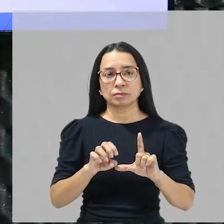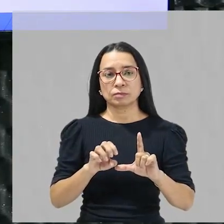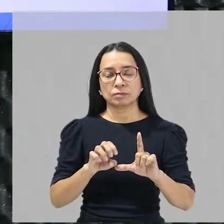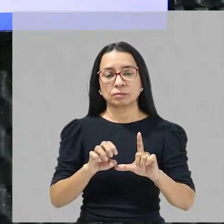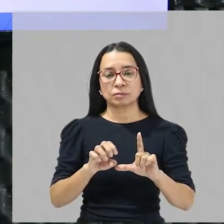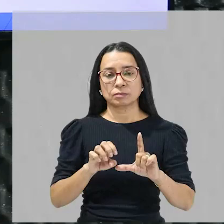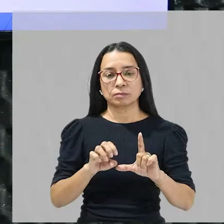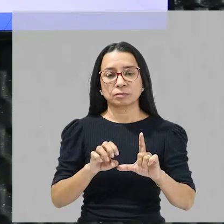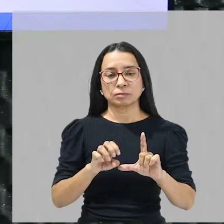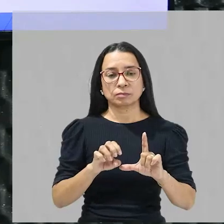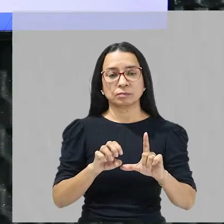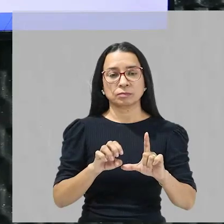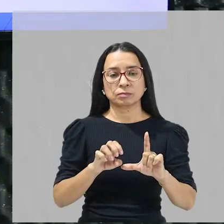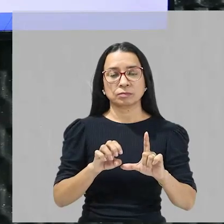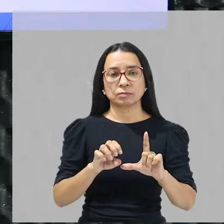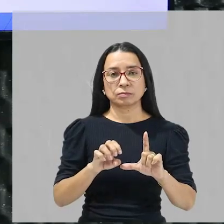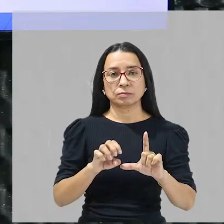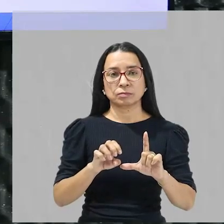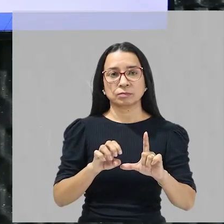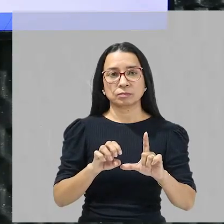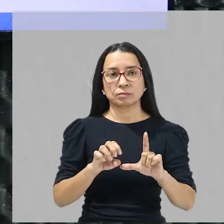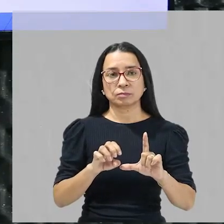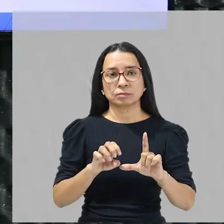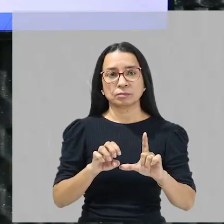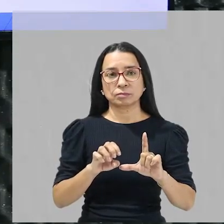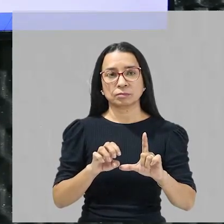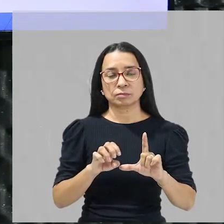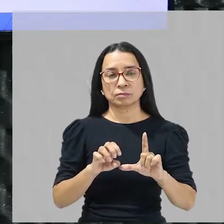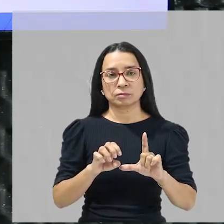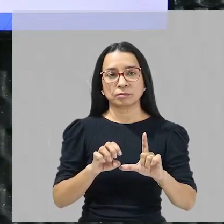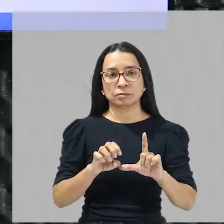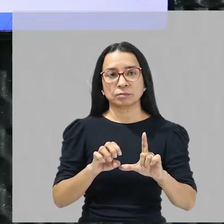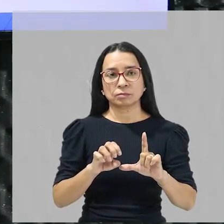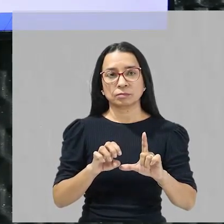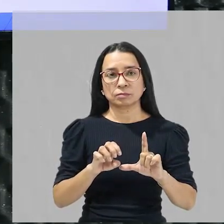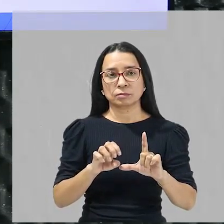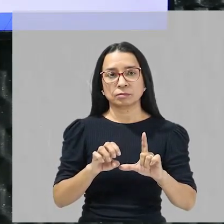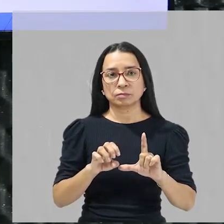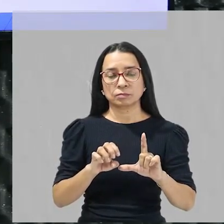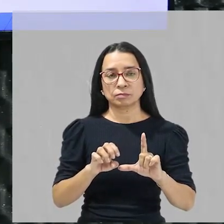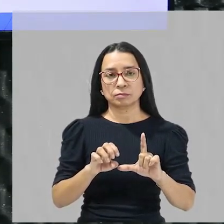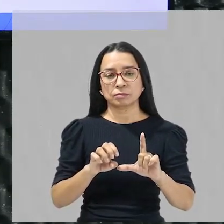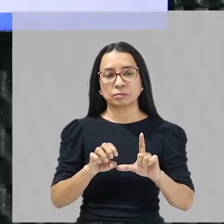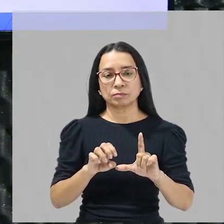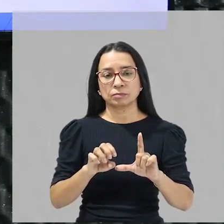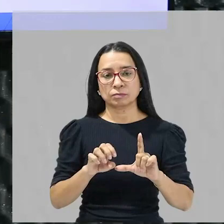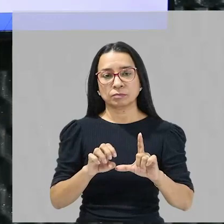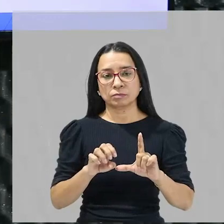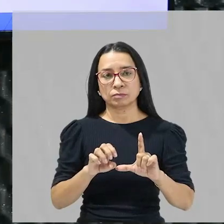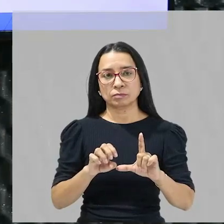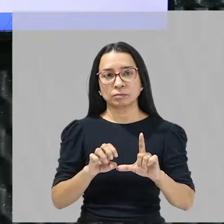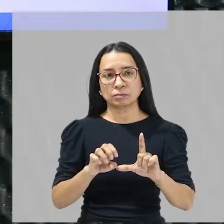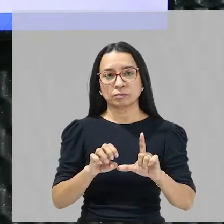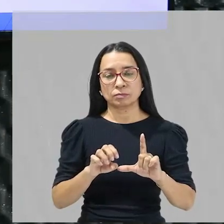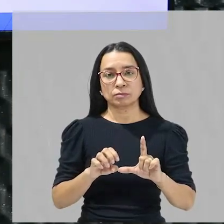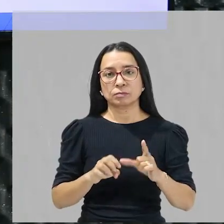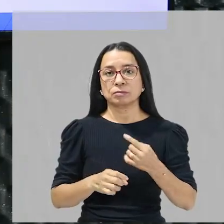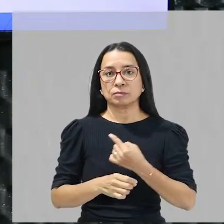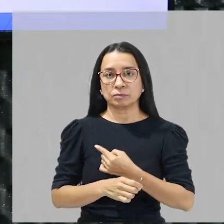conjunto S dado por x pertence aos reais, tal que x é menor que 3, tá? Então, aqui, o que